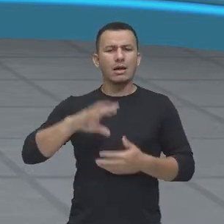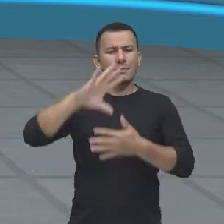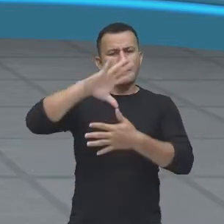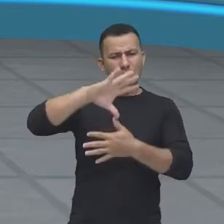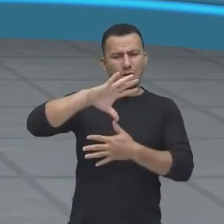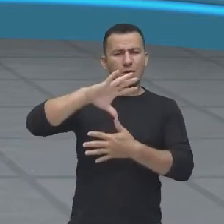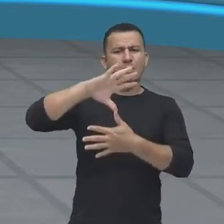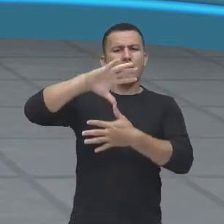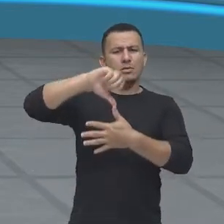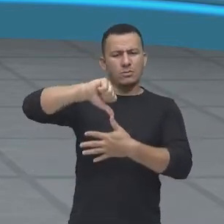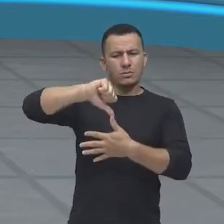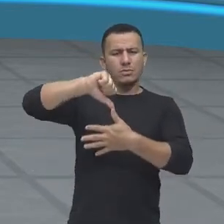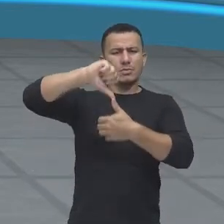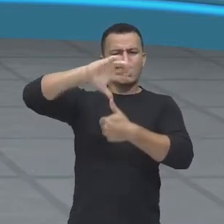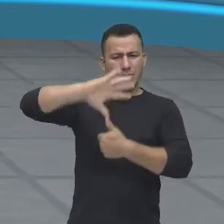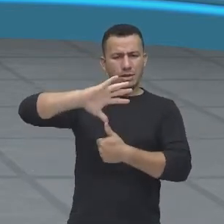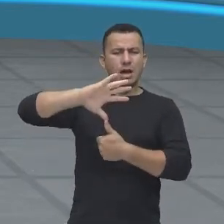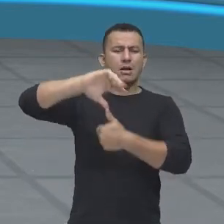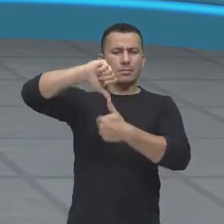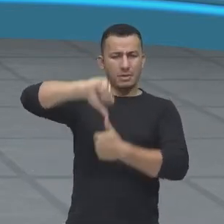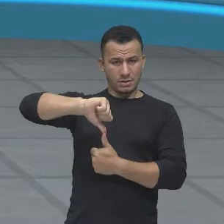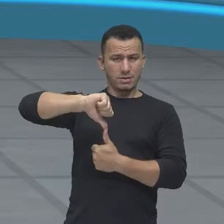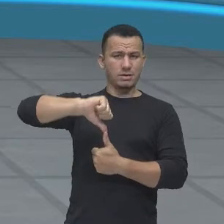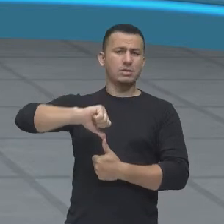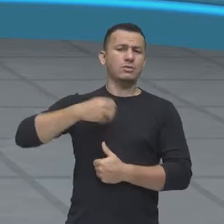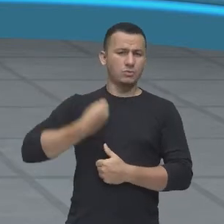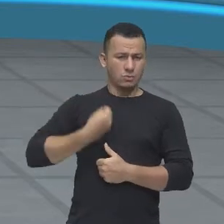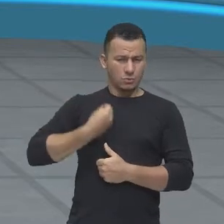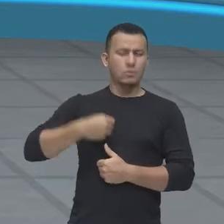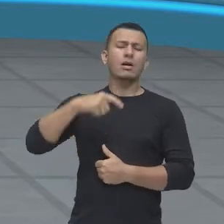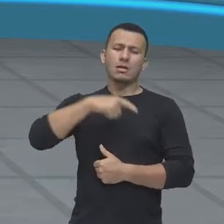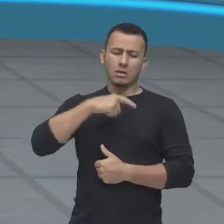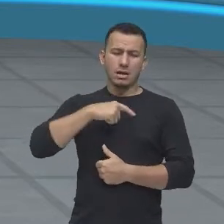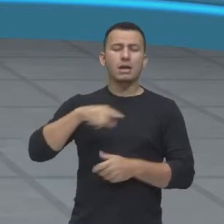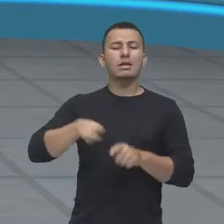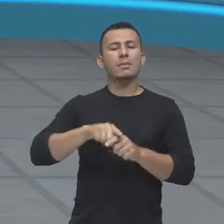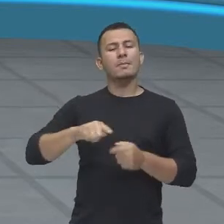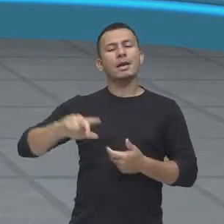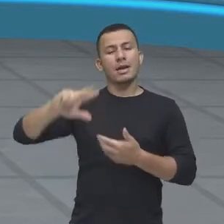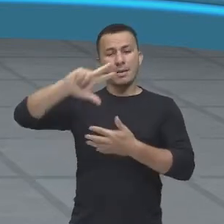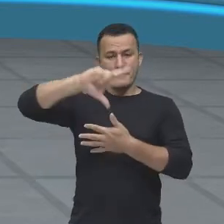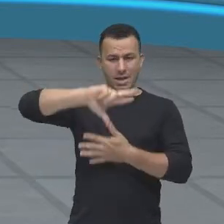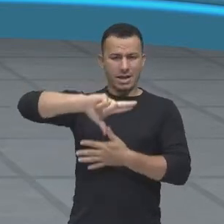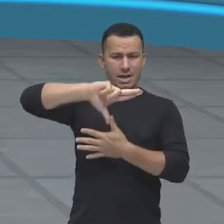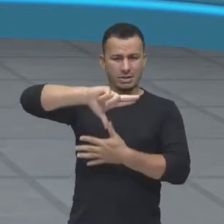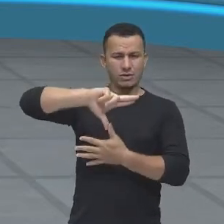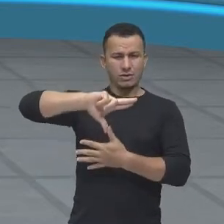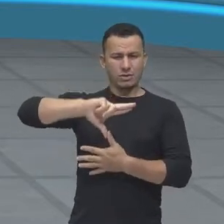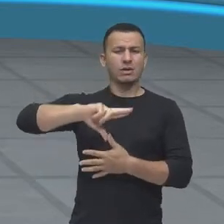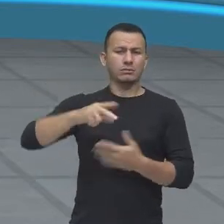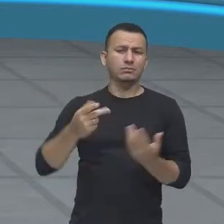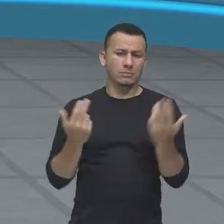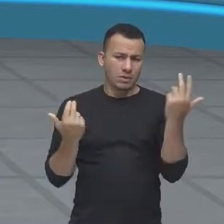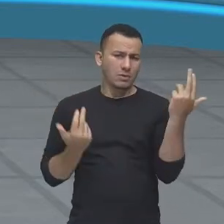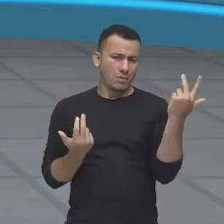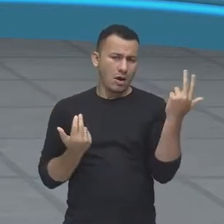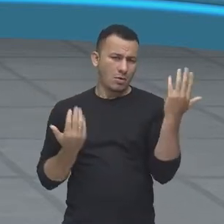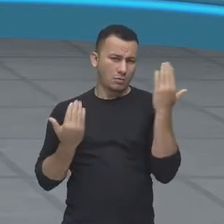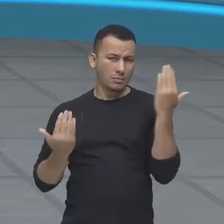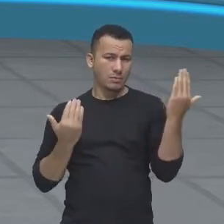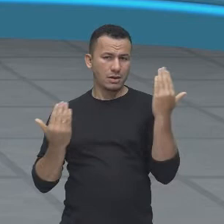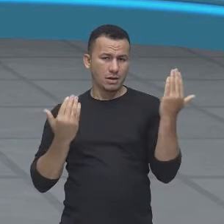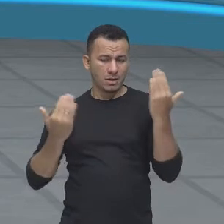América do Sul, também tem América Anglo-Saxônica e América Latina, não tem? Continente europeu da mesma forma.